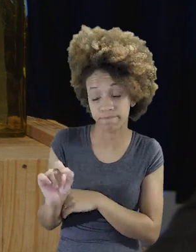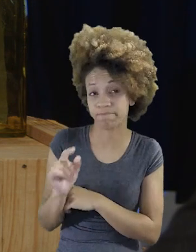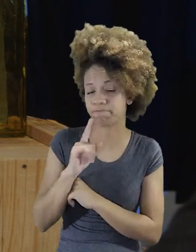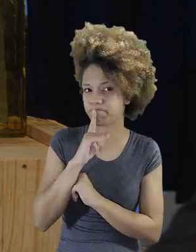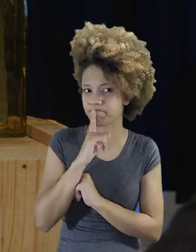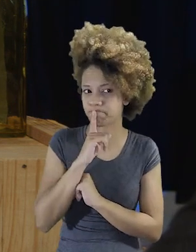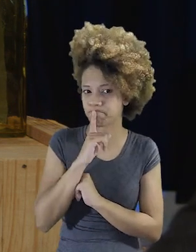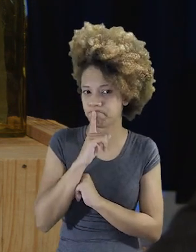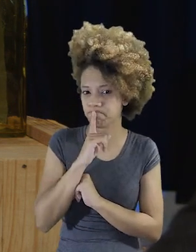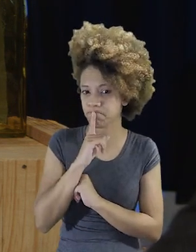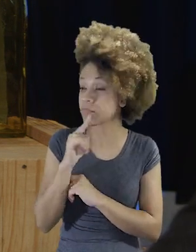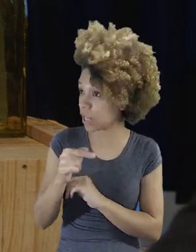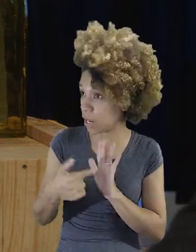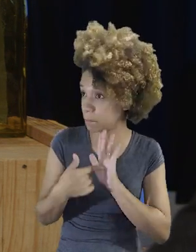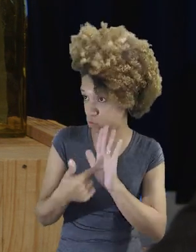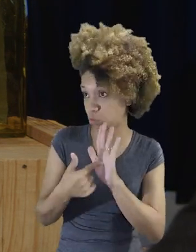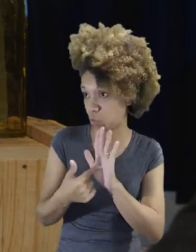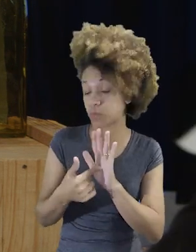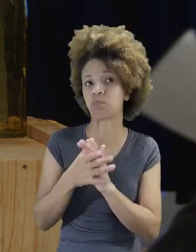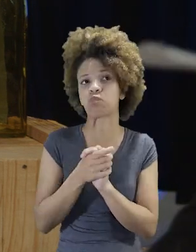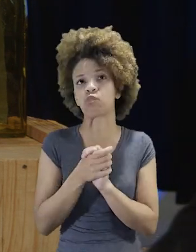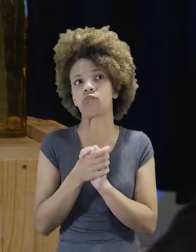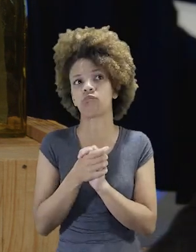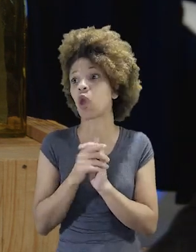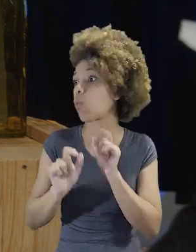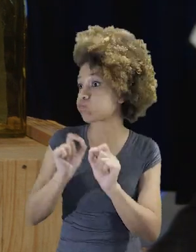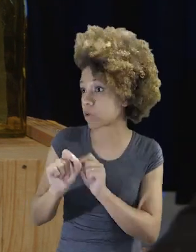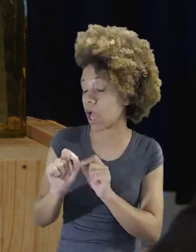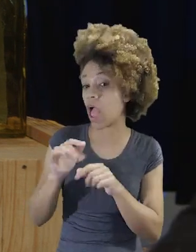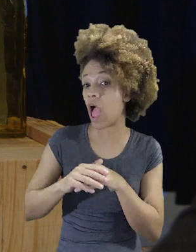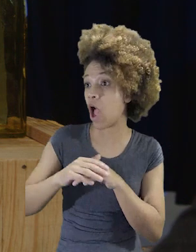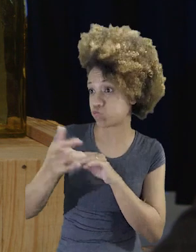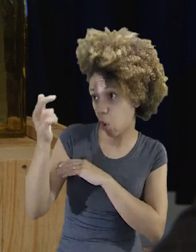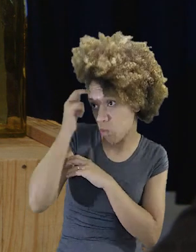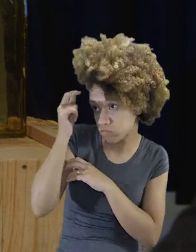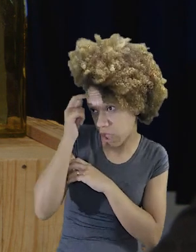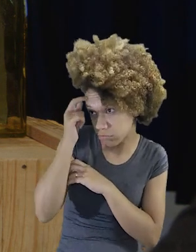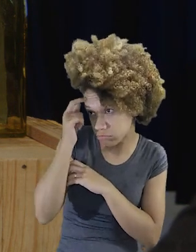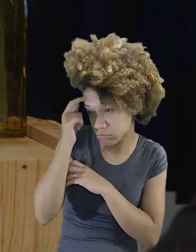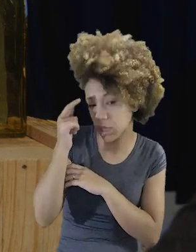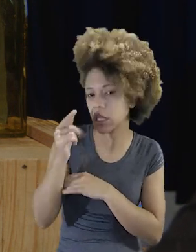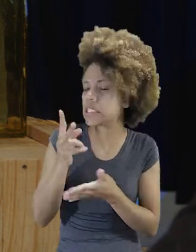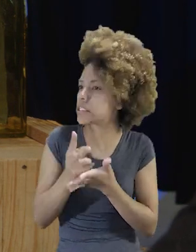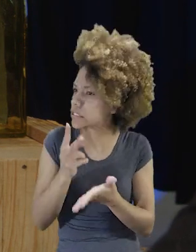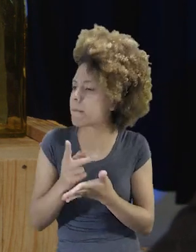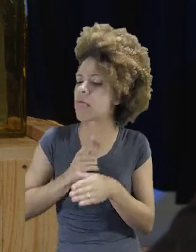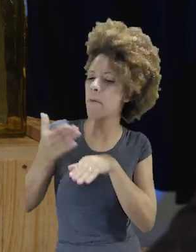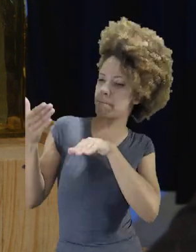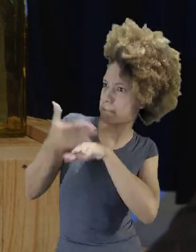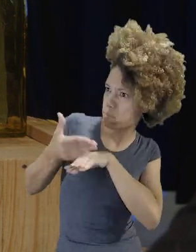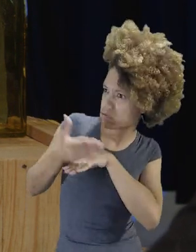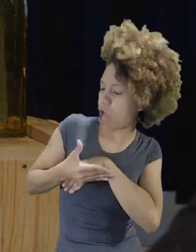a questão consciente que sempre teve presente nos grandes